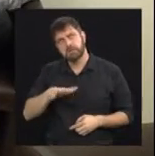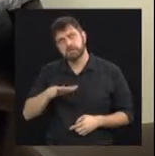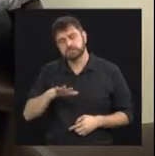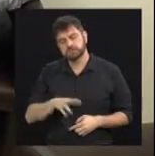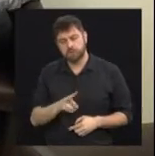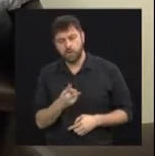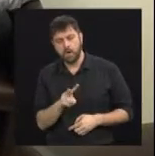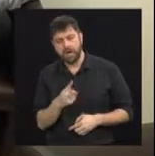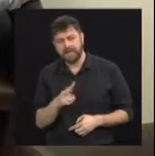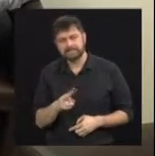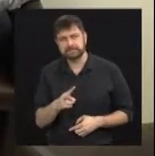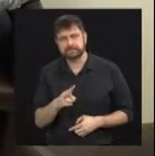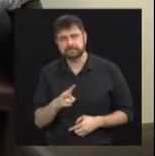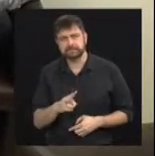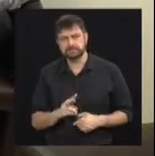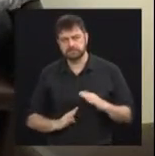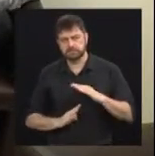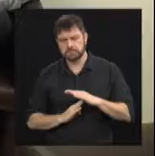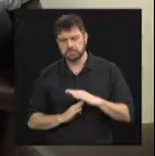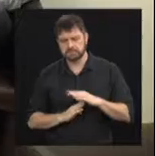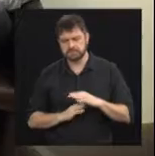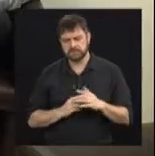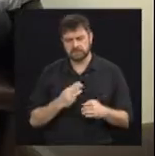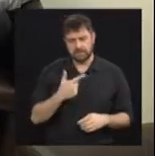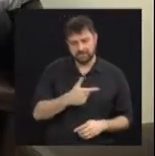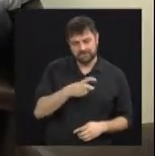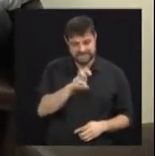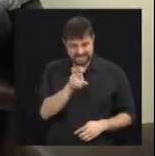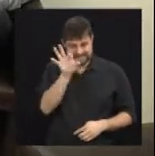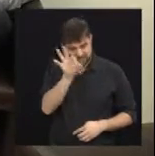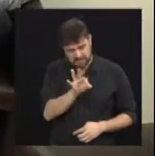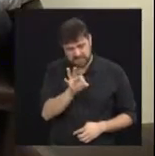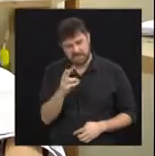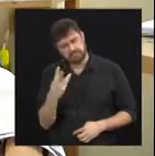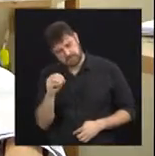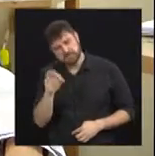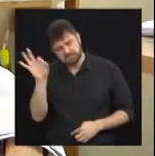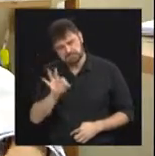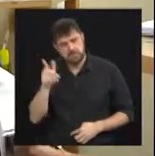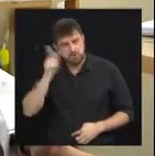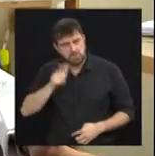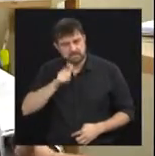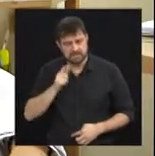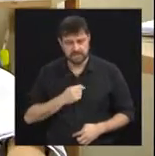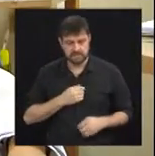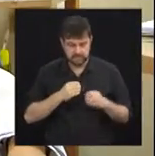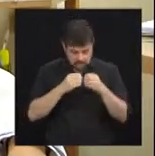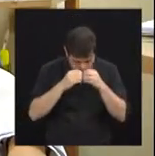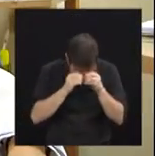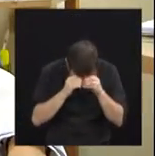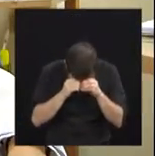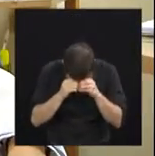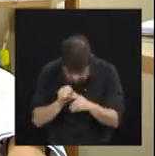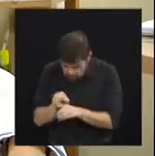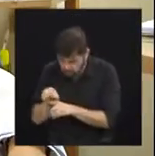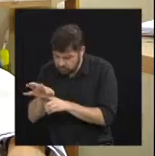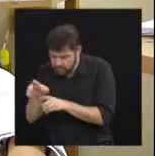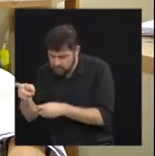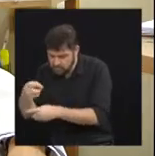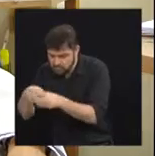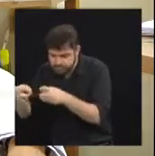para o casal chega a aproximadamente 25% a 30%. E no caso da fertilização in vitro, isso é